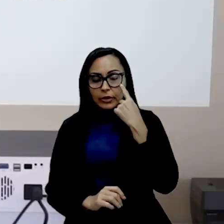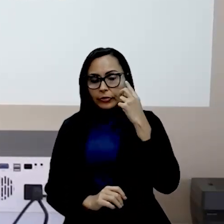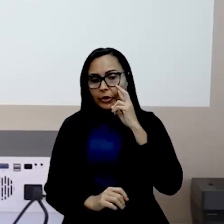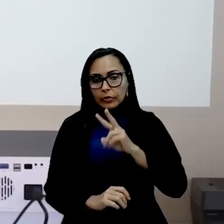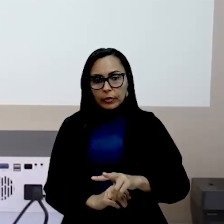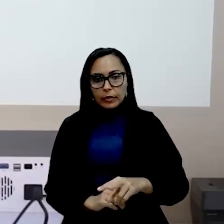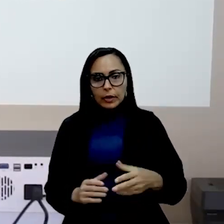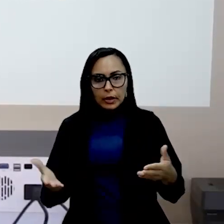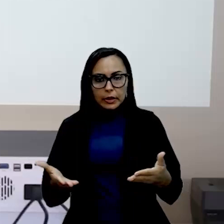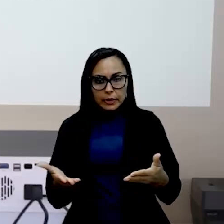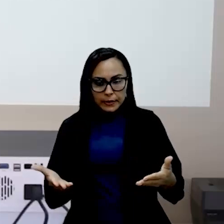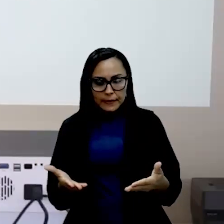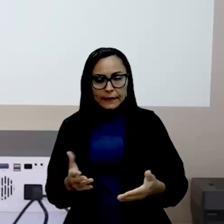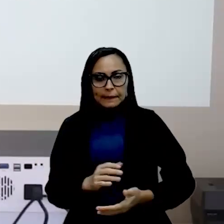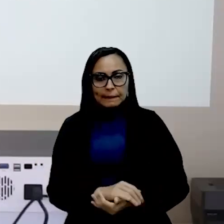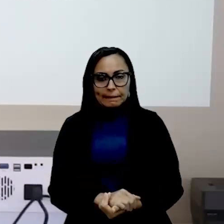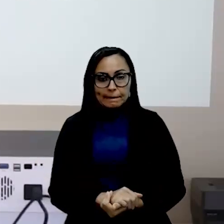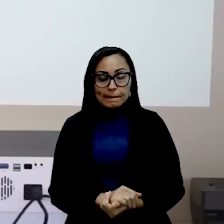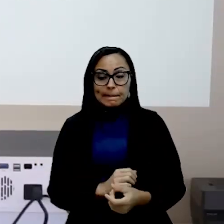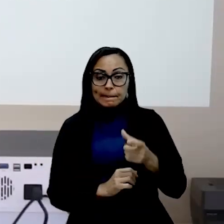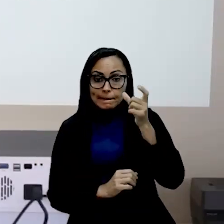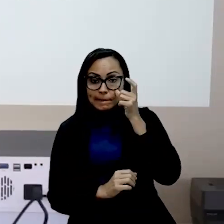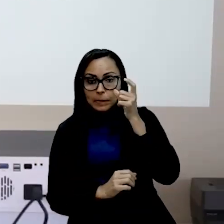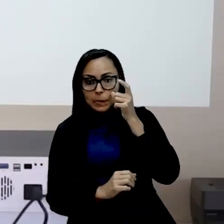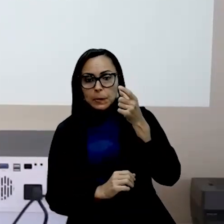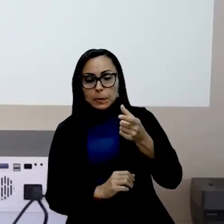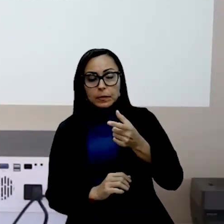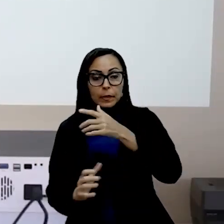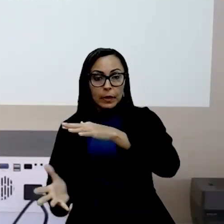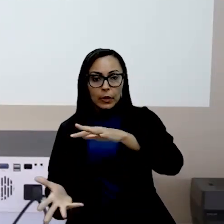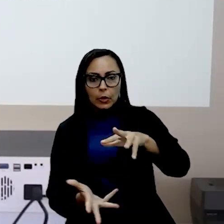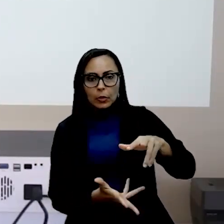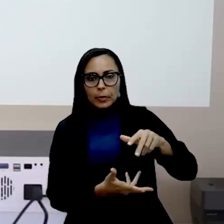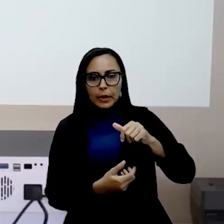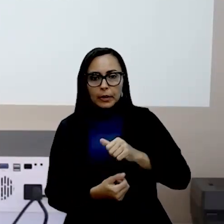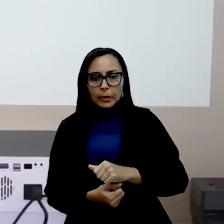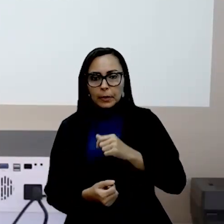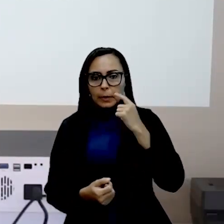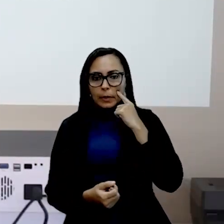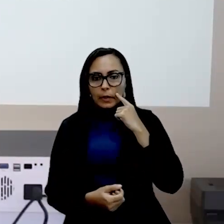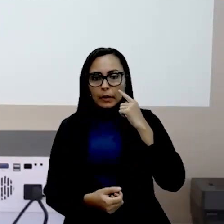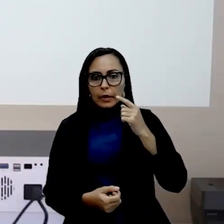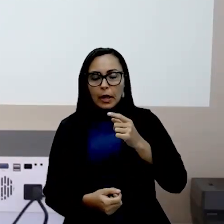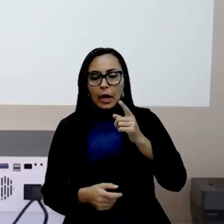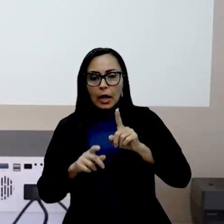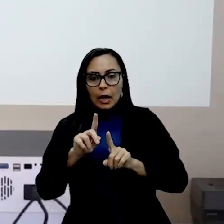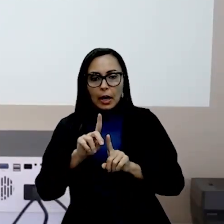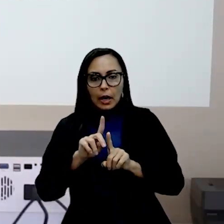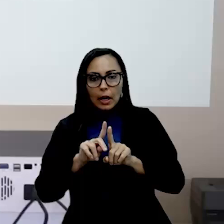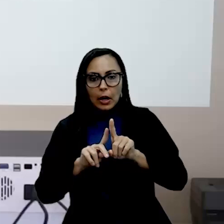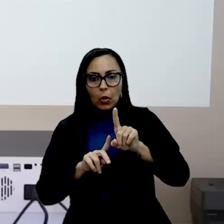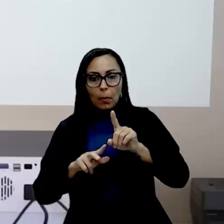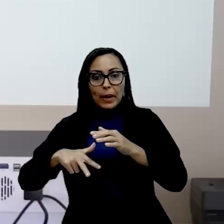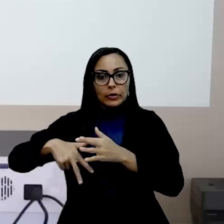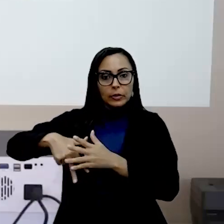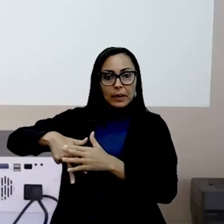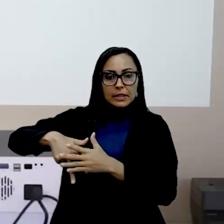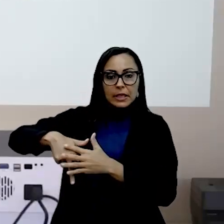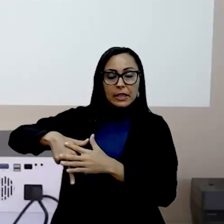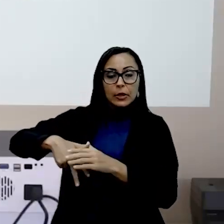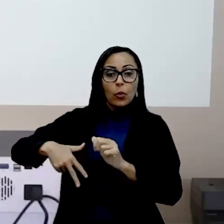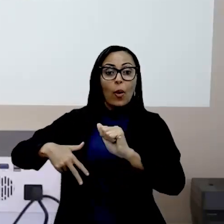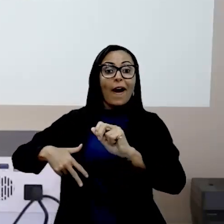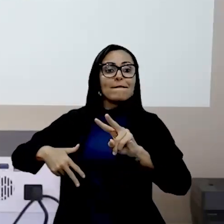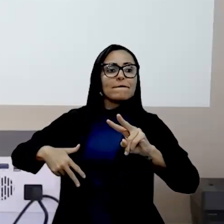também que está se observando no mundo, é o aumento de pacientes que têm acidentes vasculares,